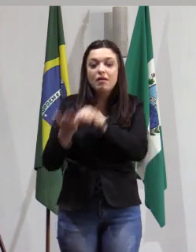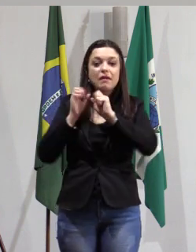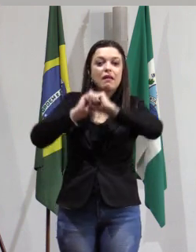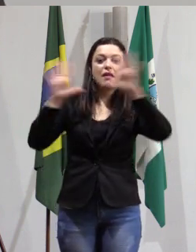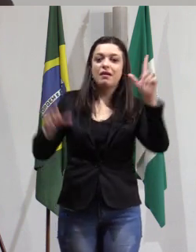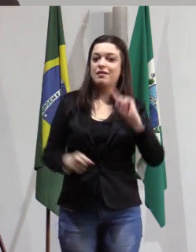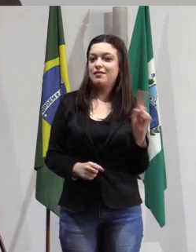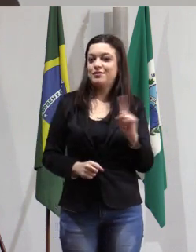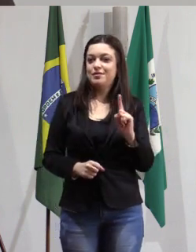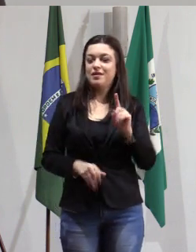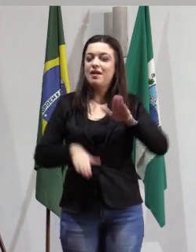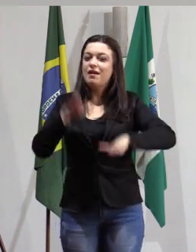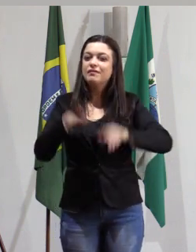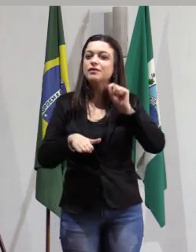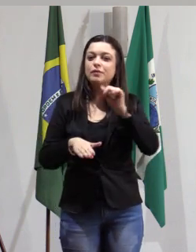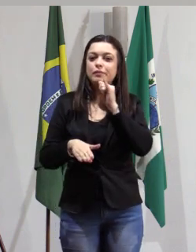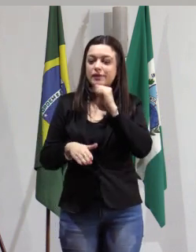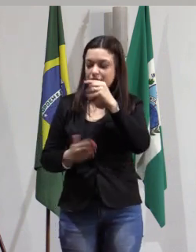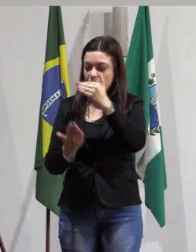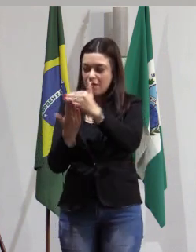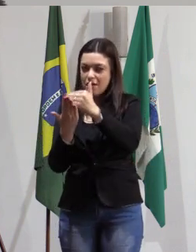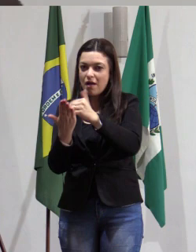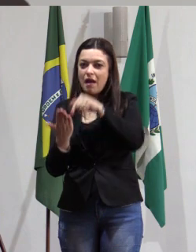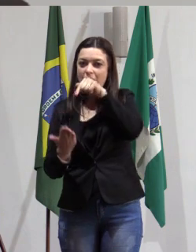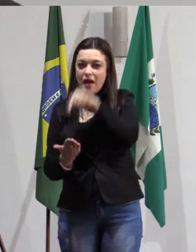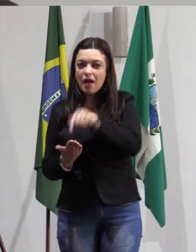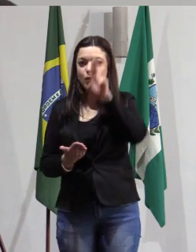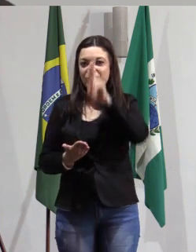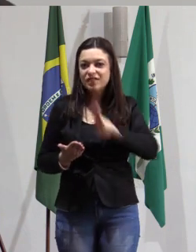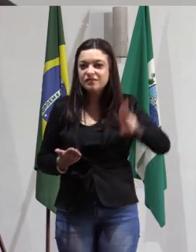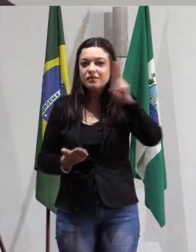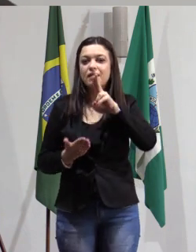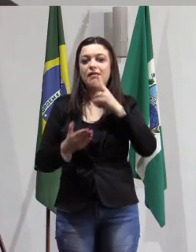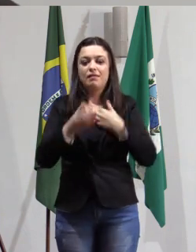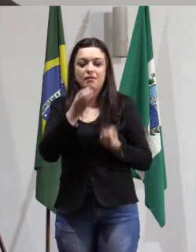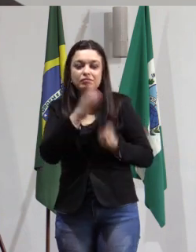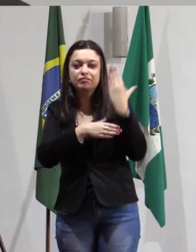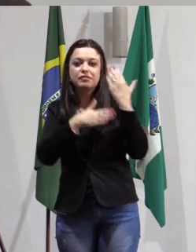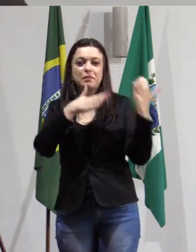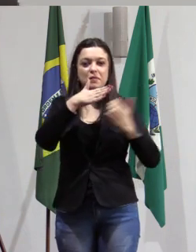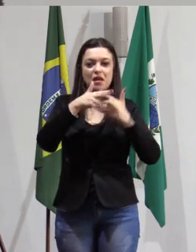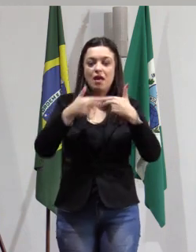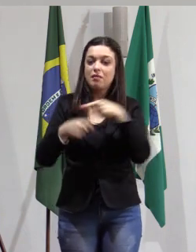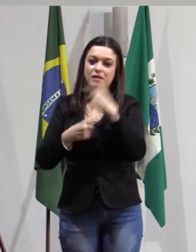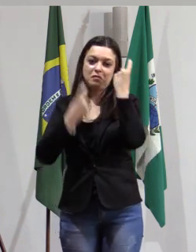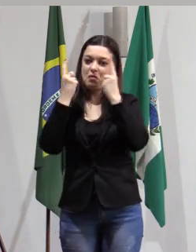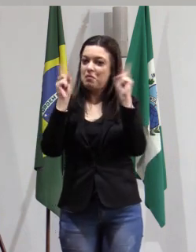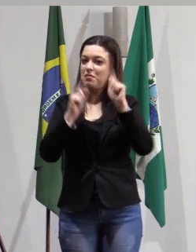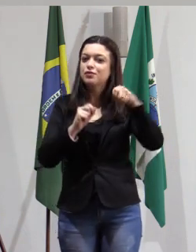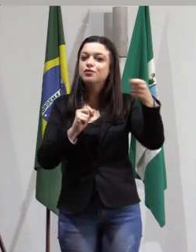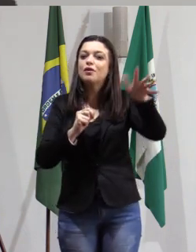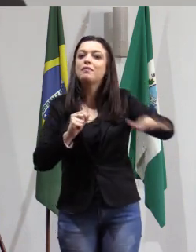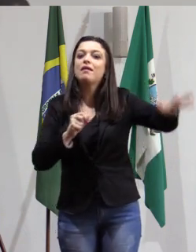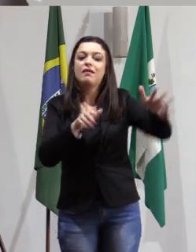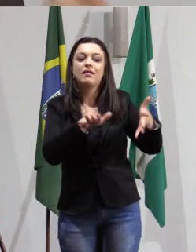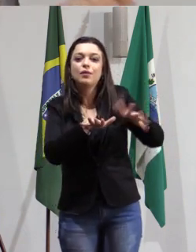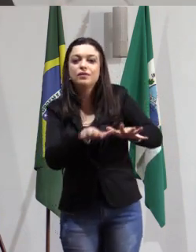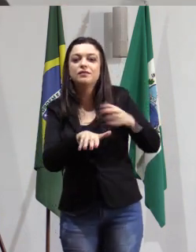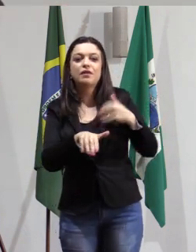programa Universidades Empreendedoras e Inovadoras, mas efetivamente não há no projeto uma preocupação com essa dimensão, que nós, concordemos